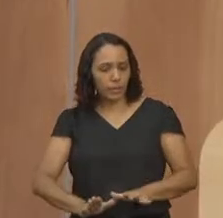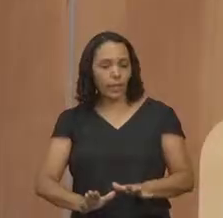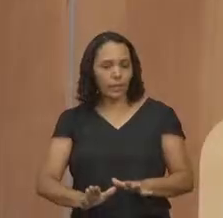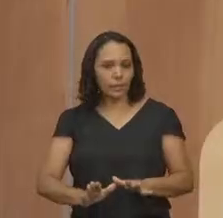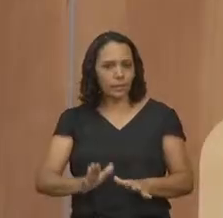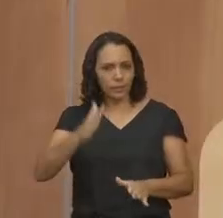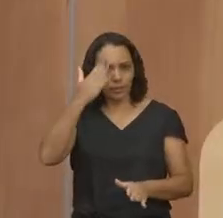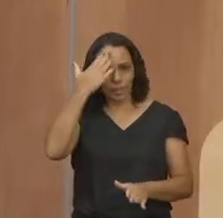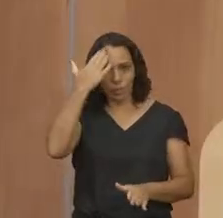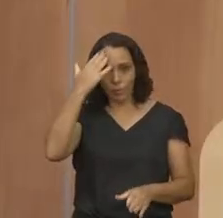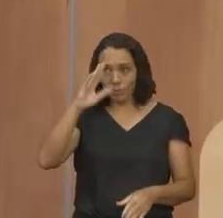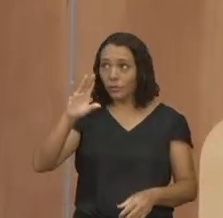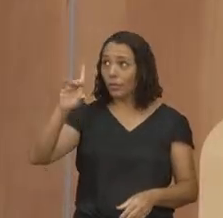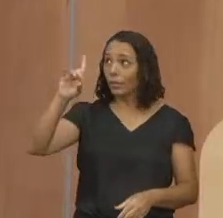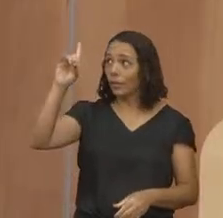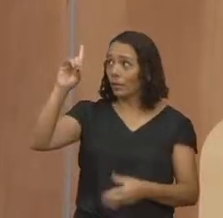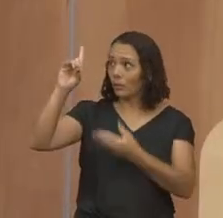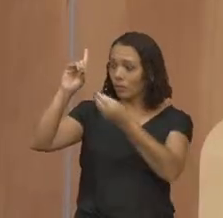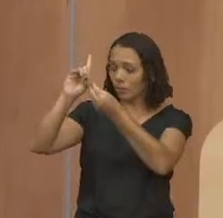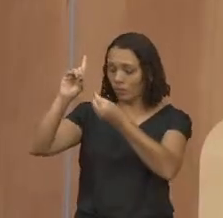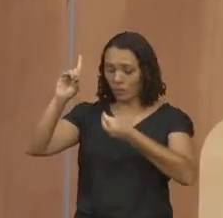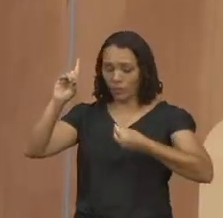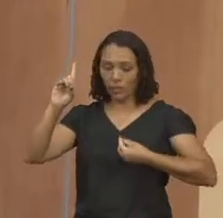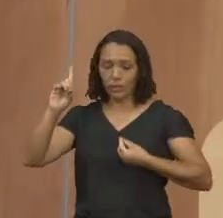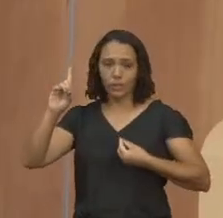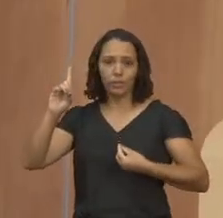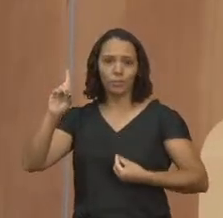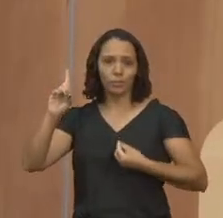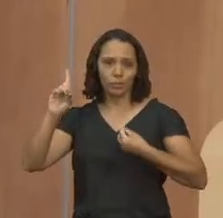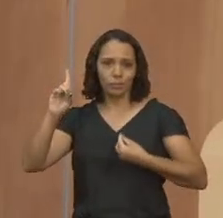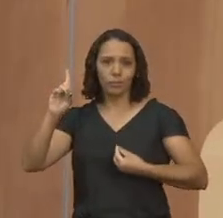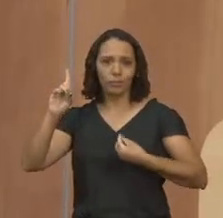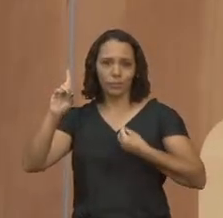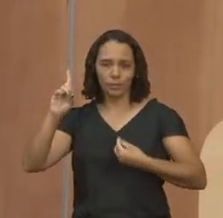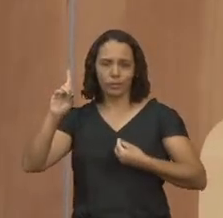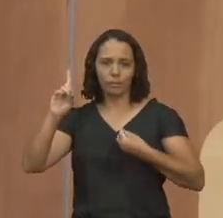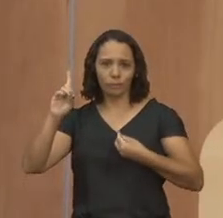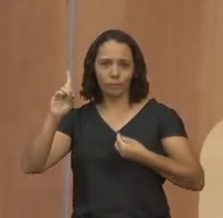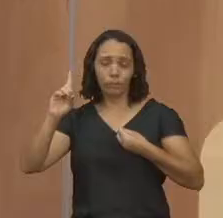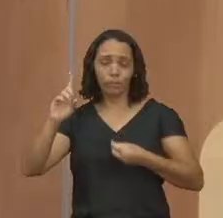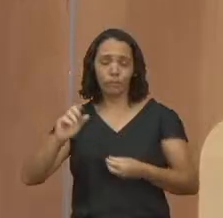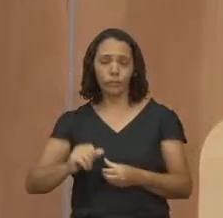criou, daquele que nos colocou a vida.